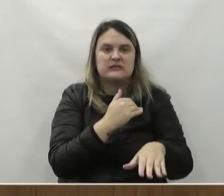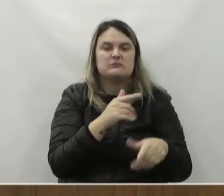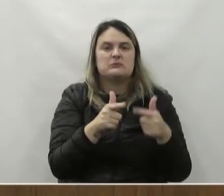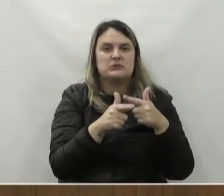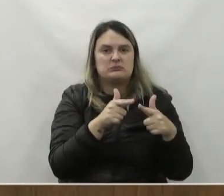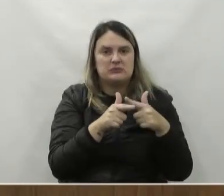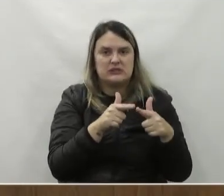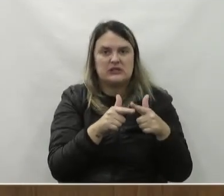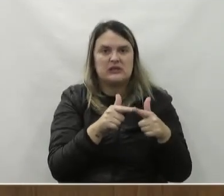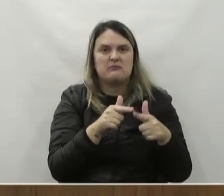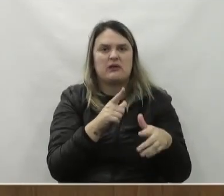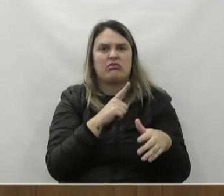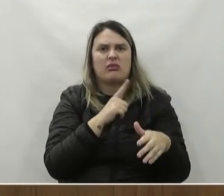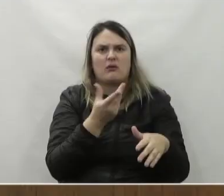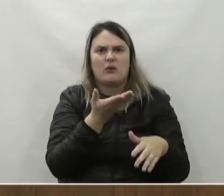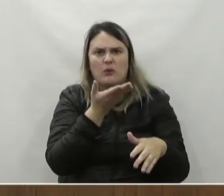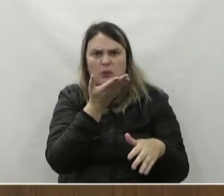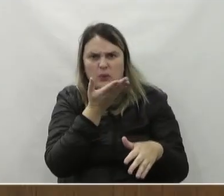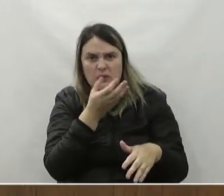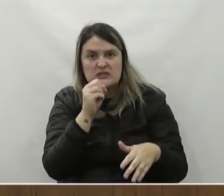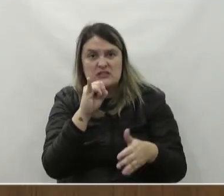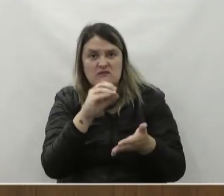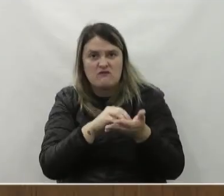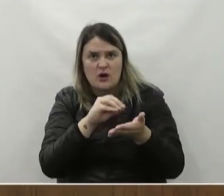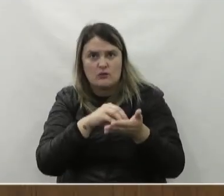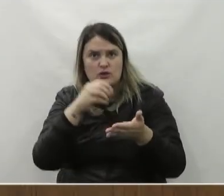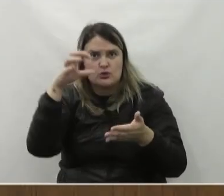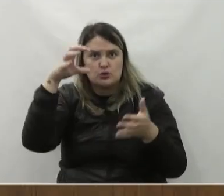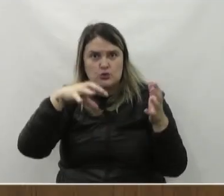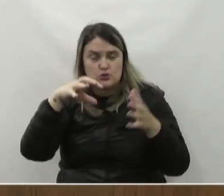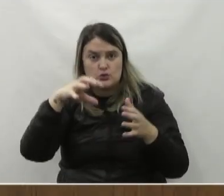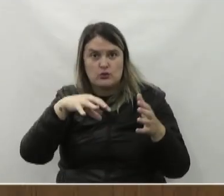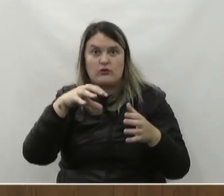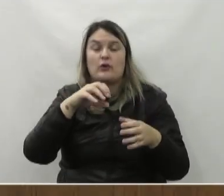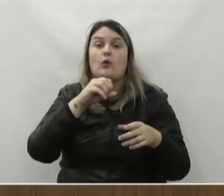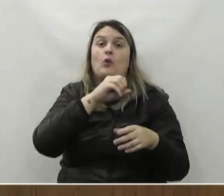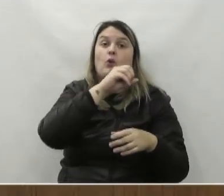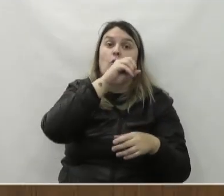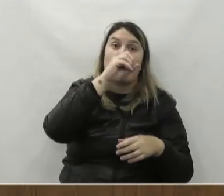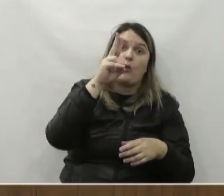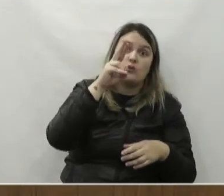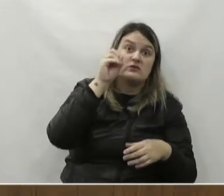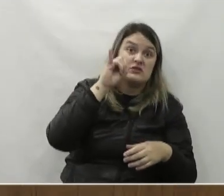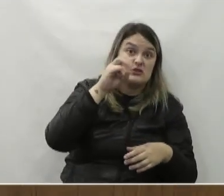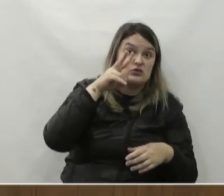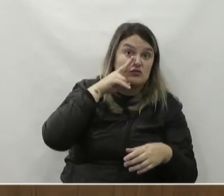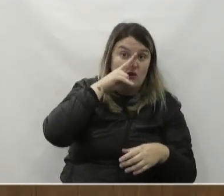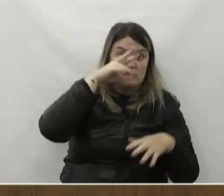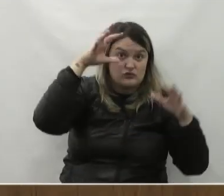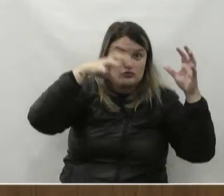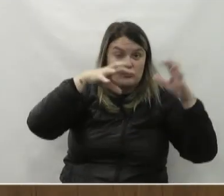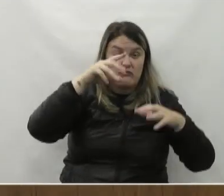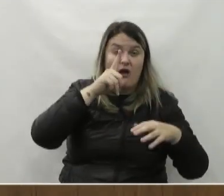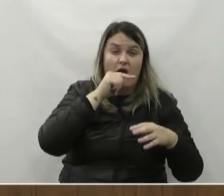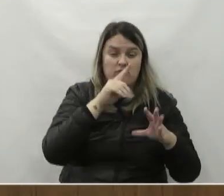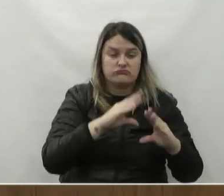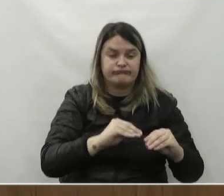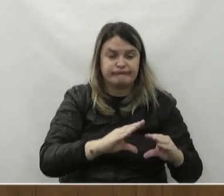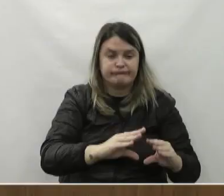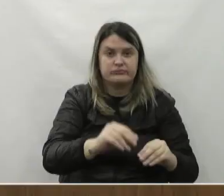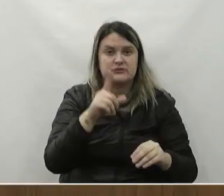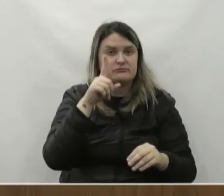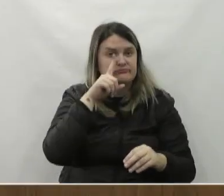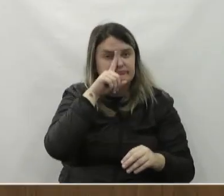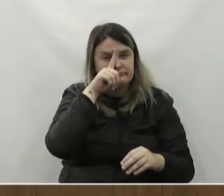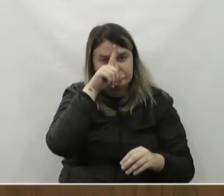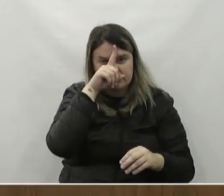irregulares e acúmulo de poeira em períodos de estiagem, além da formação de lama nos dias chuvosos, o que prejudica